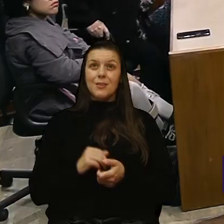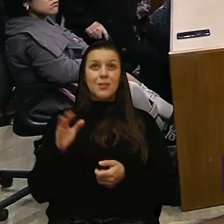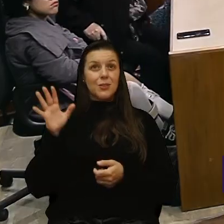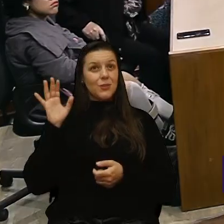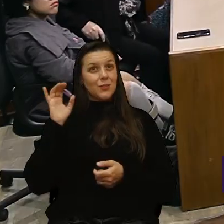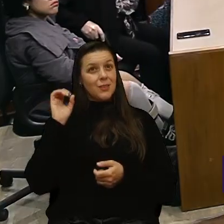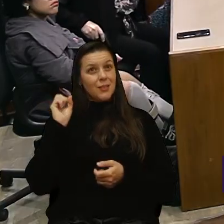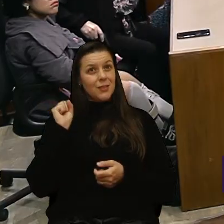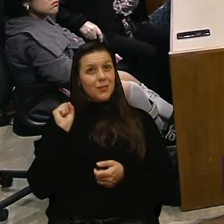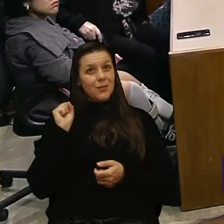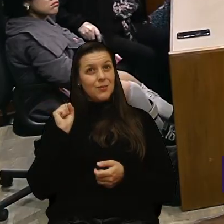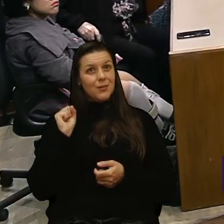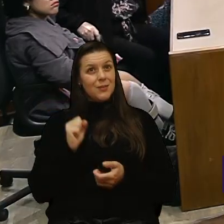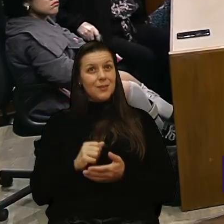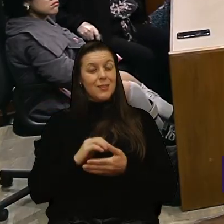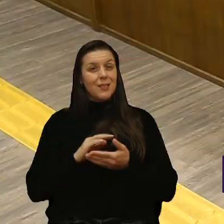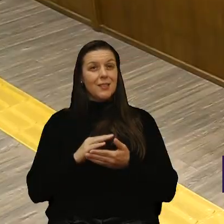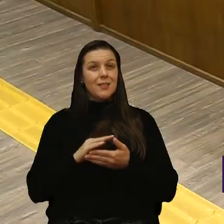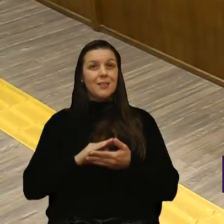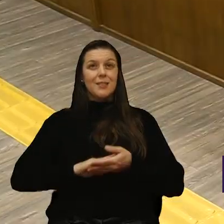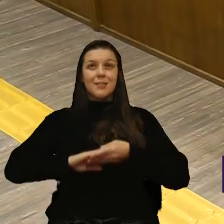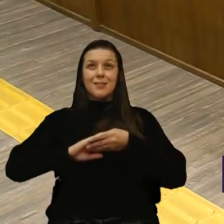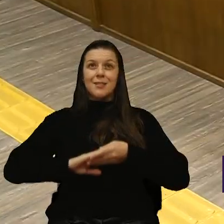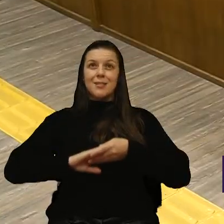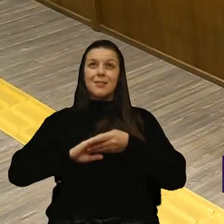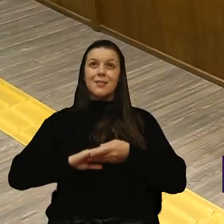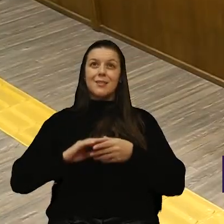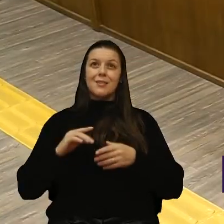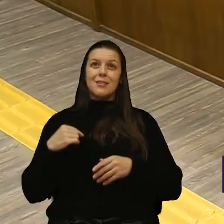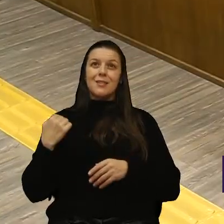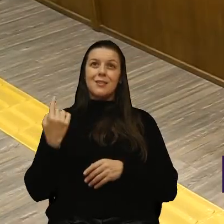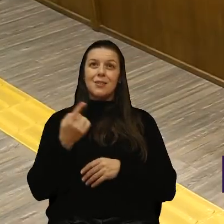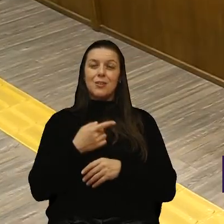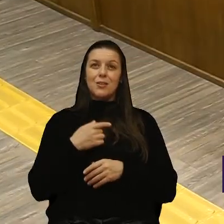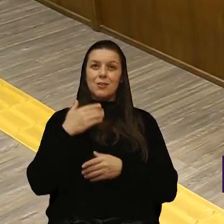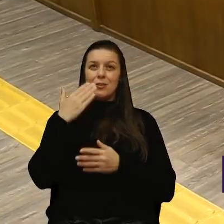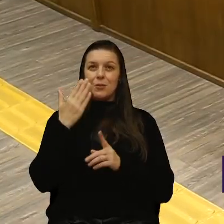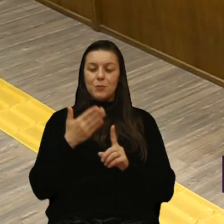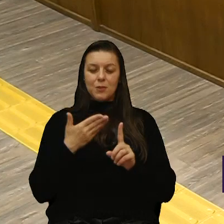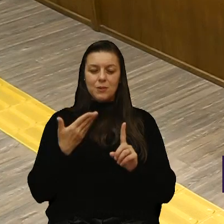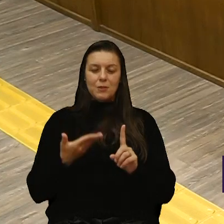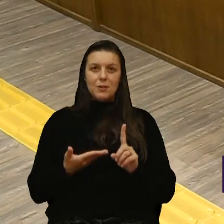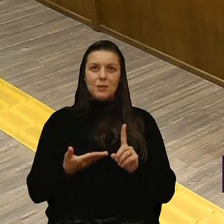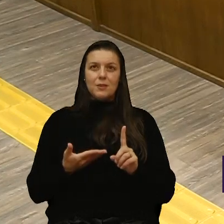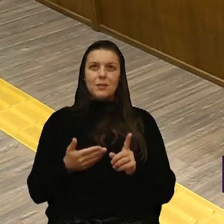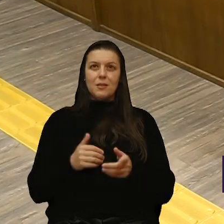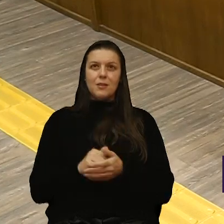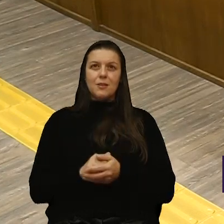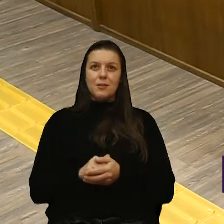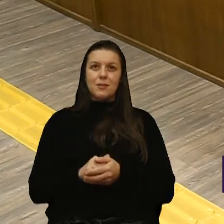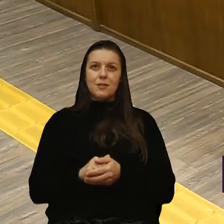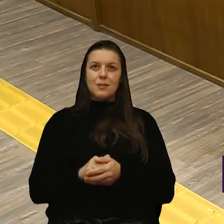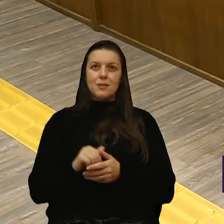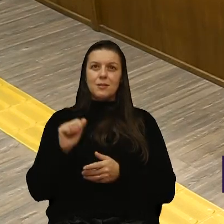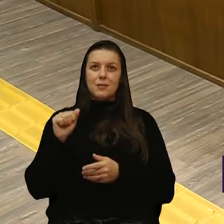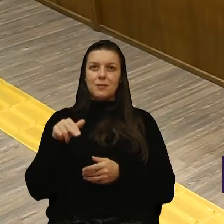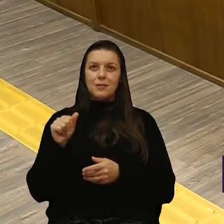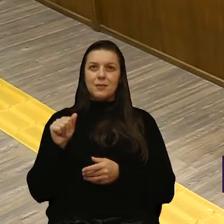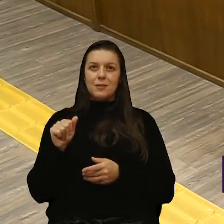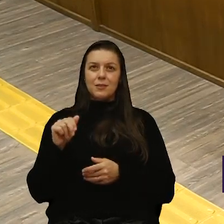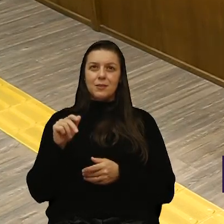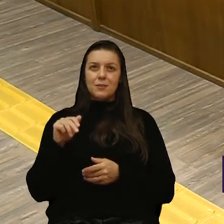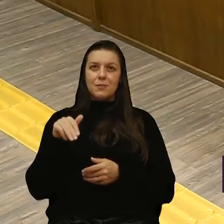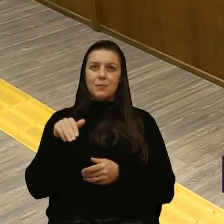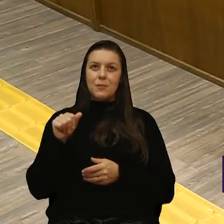ouviremos a saudação da nossa homenageada da noite, professora Ana Maria